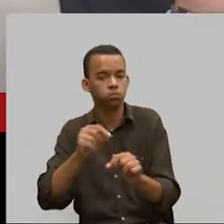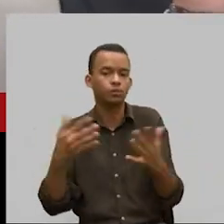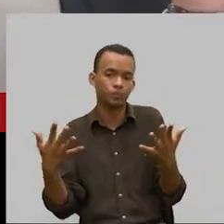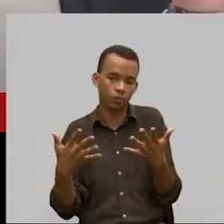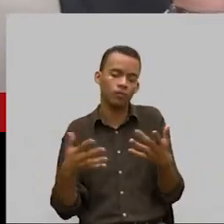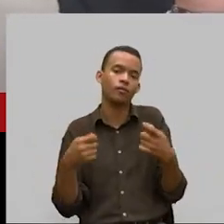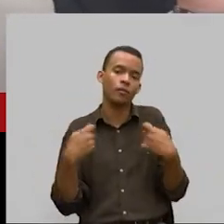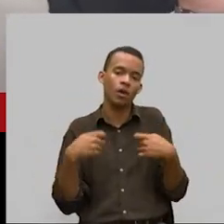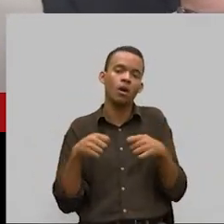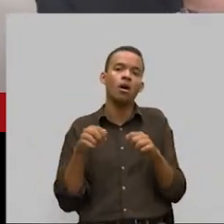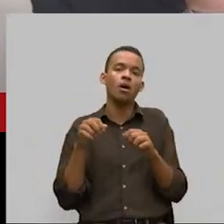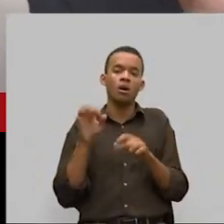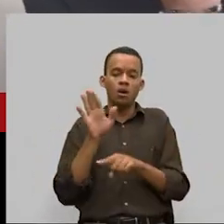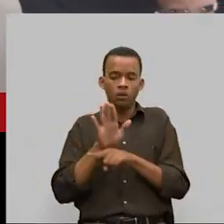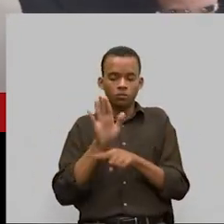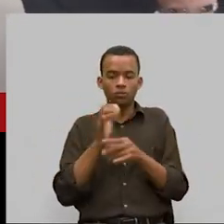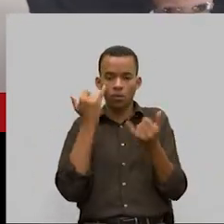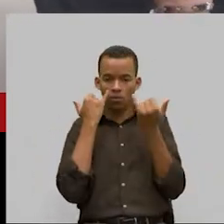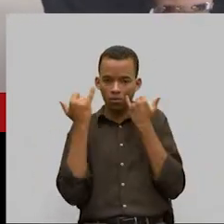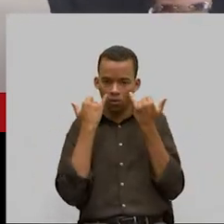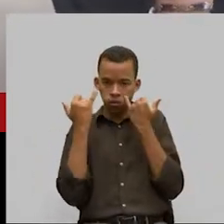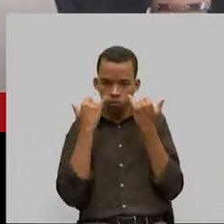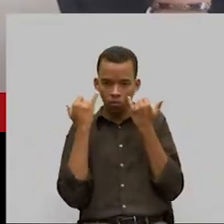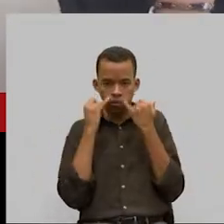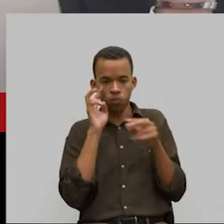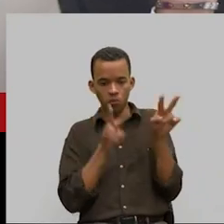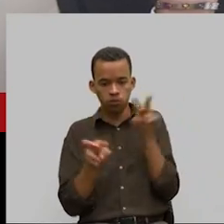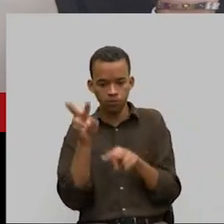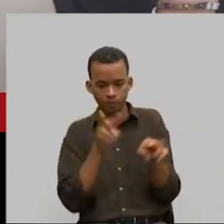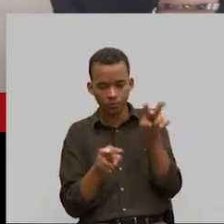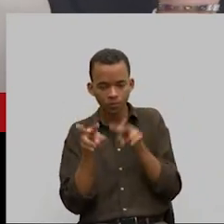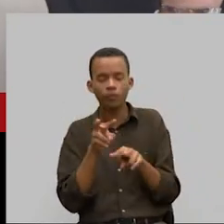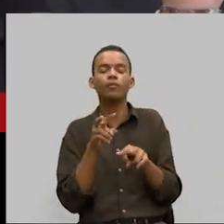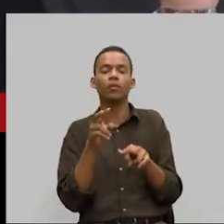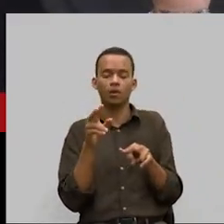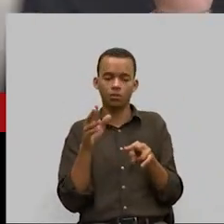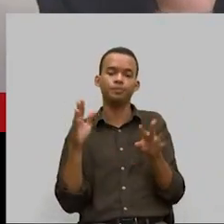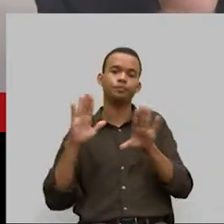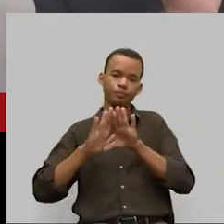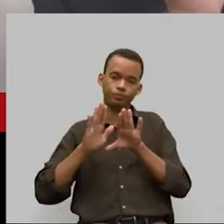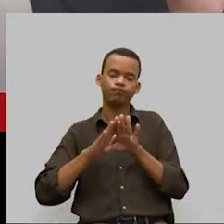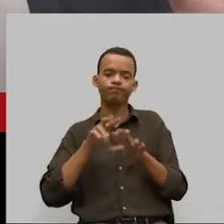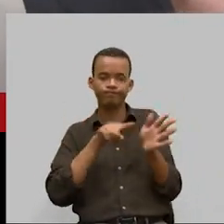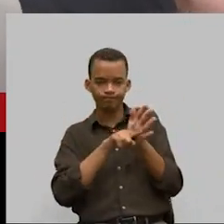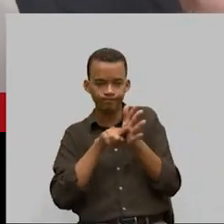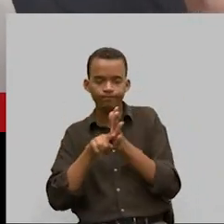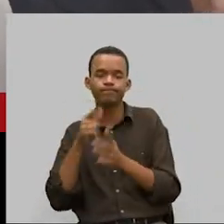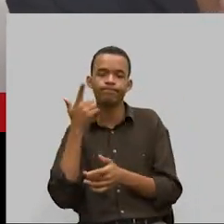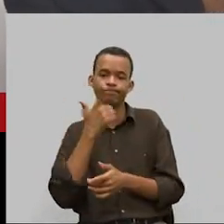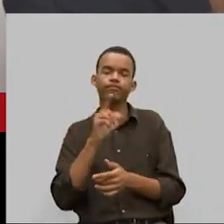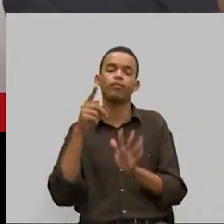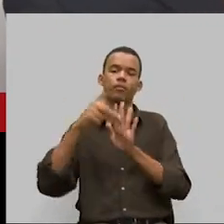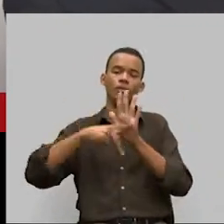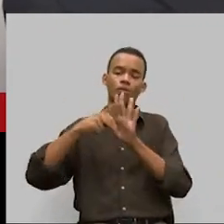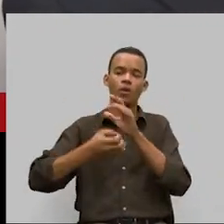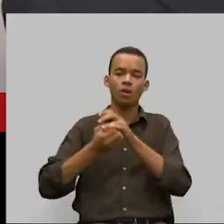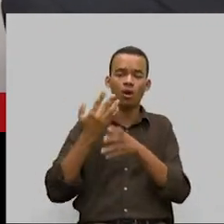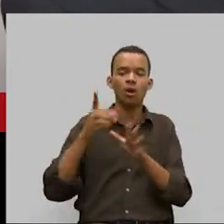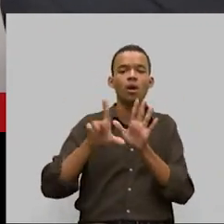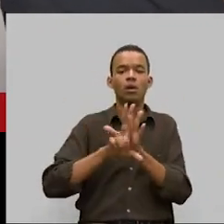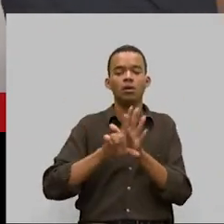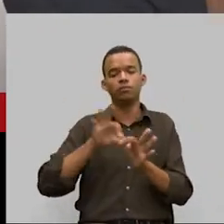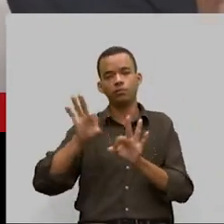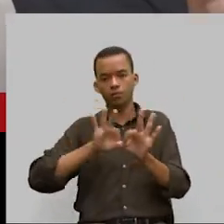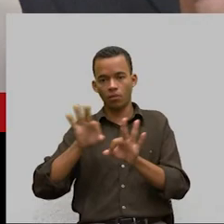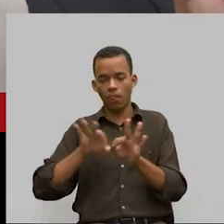debate vai balizar muita política eh no âmbito da Assembleia Legislativa e nós vamos torcer para que também Oriente